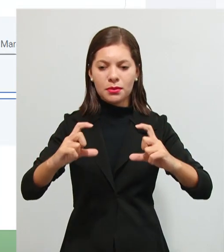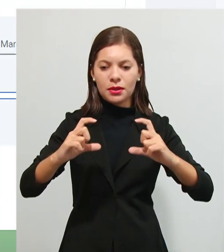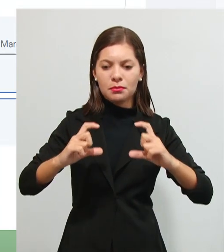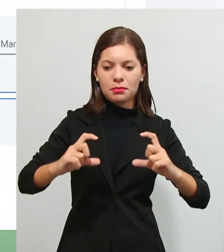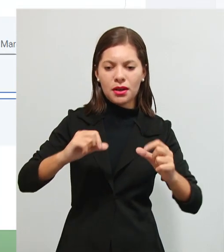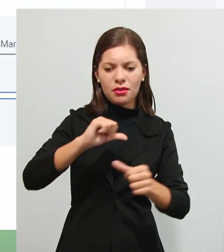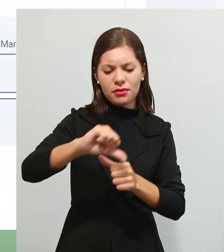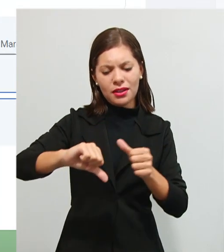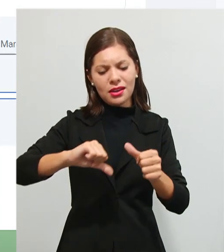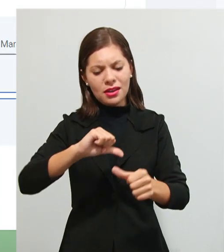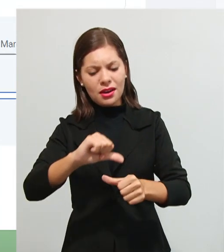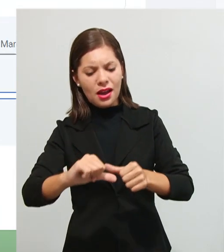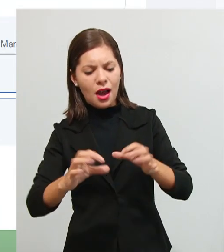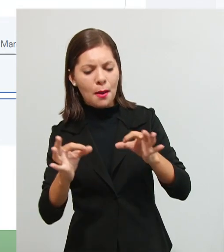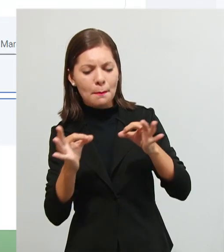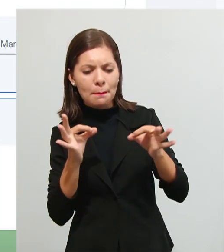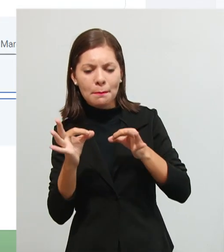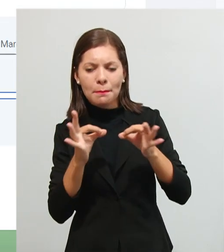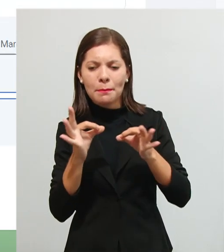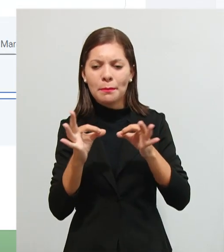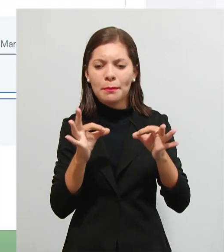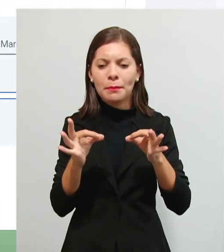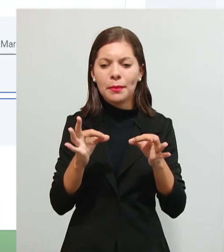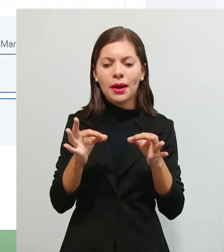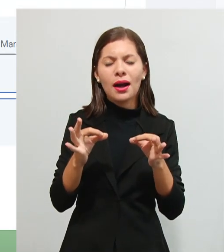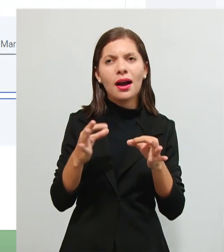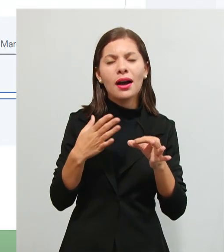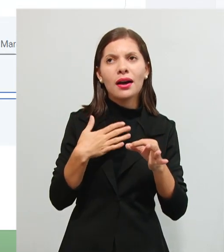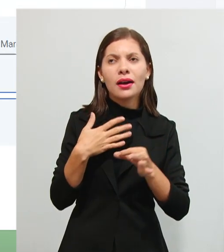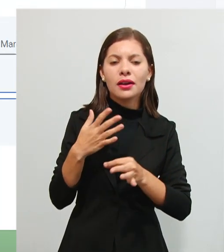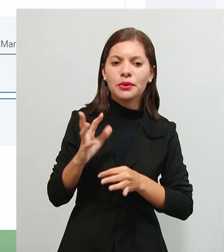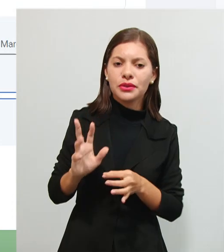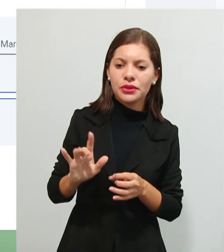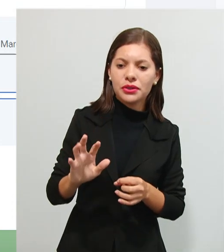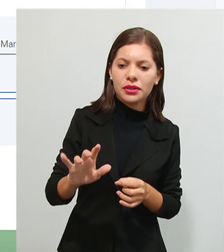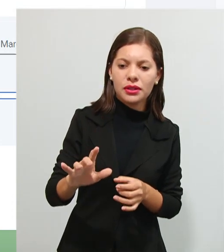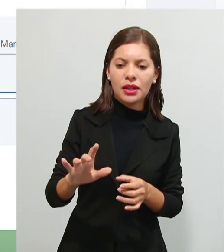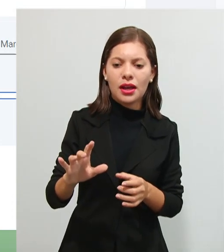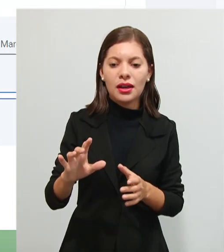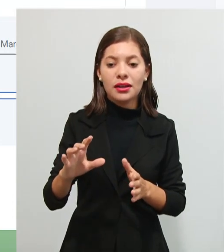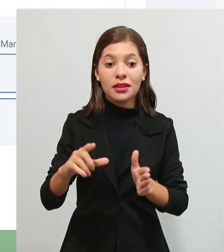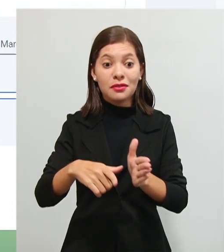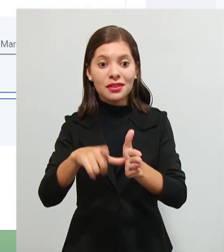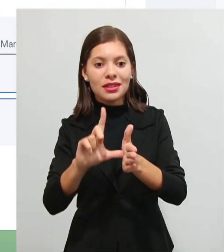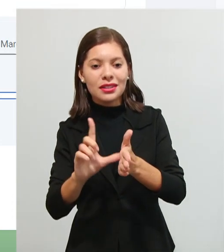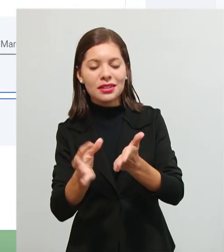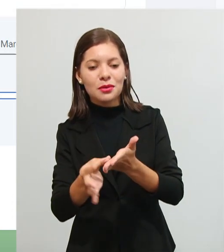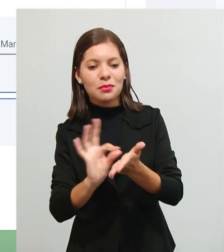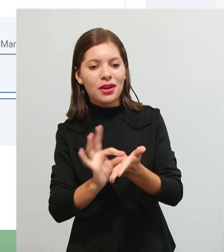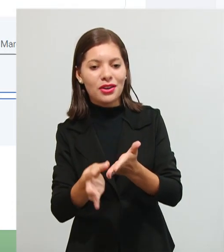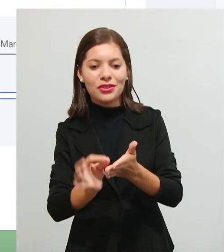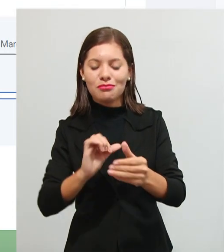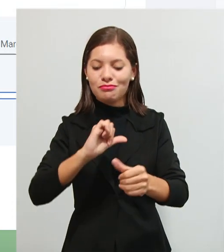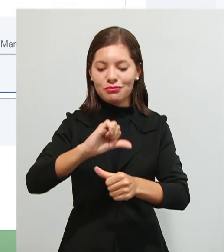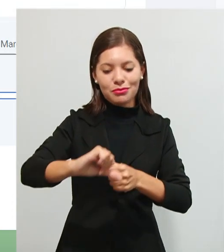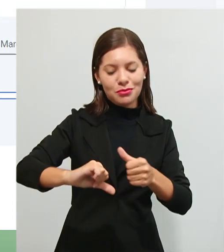a ordem. Eu digitei o rótulo depois da página, mas tinha que vir antes da página. Ou você pode mover, ele ainda tem